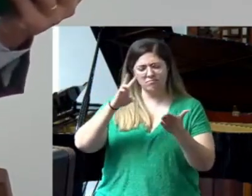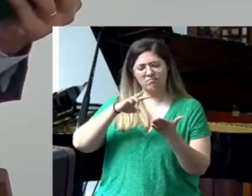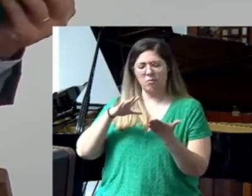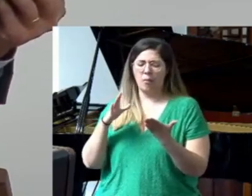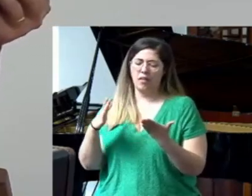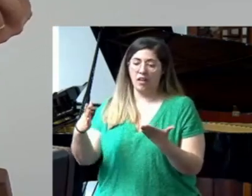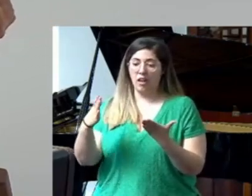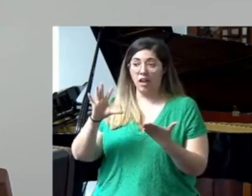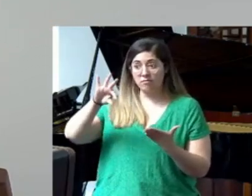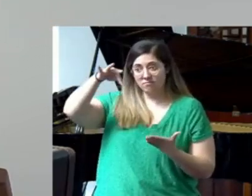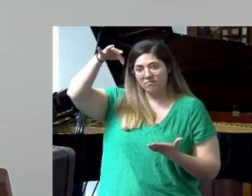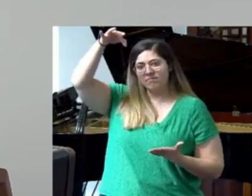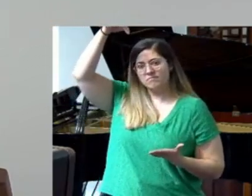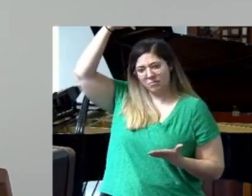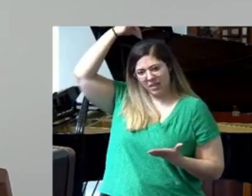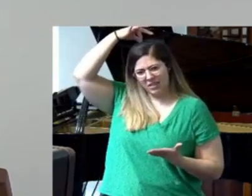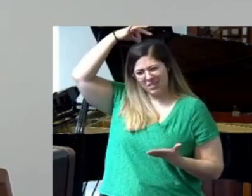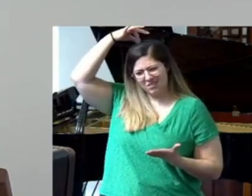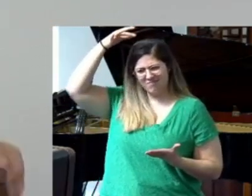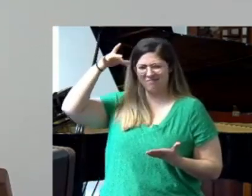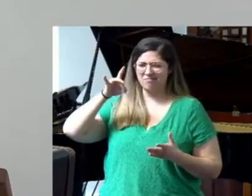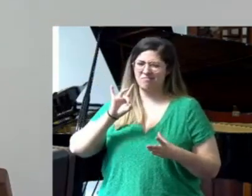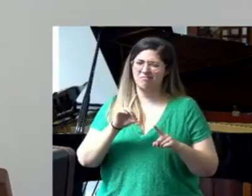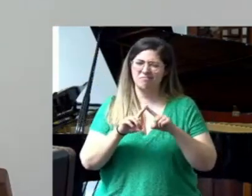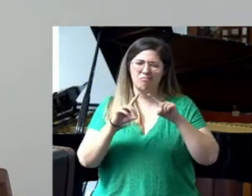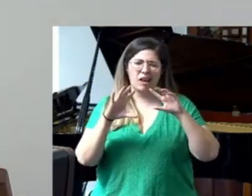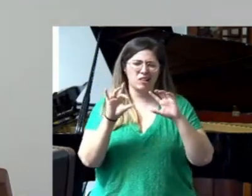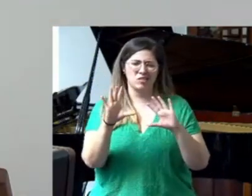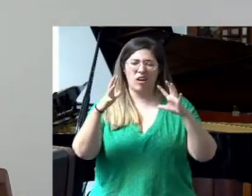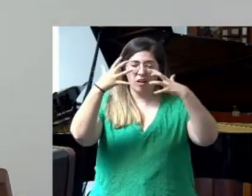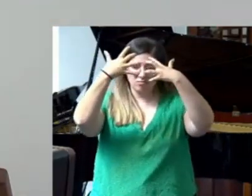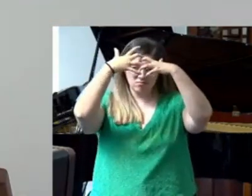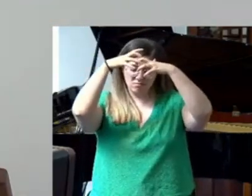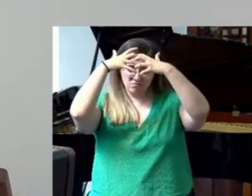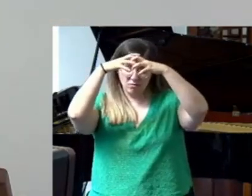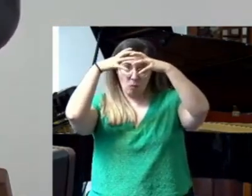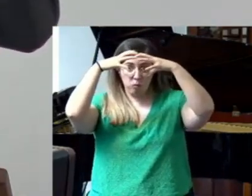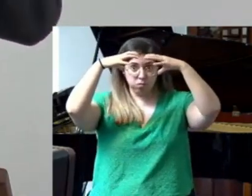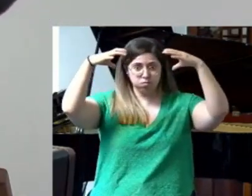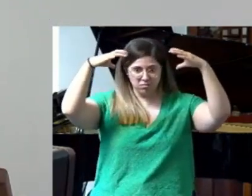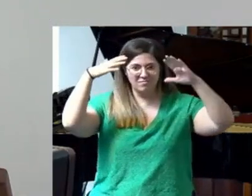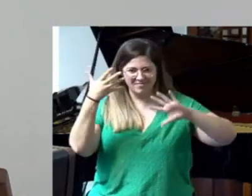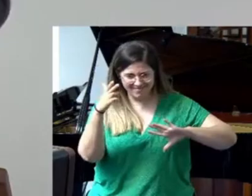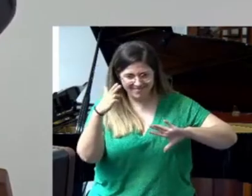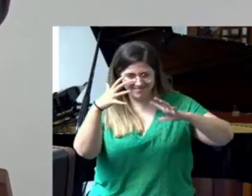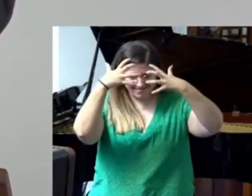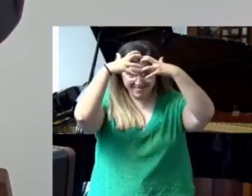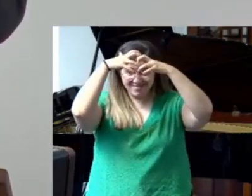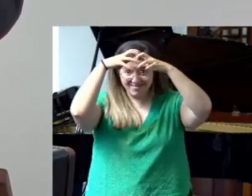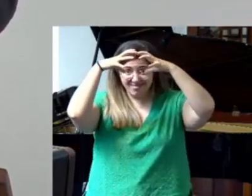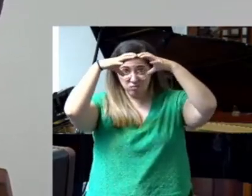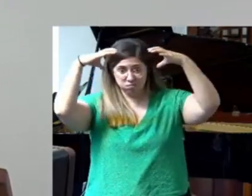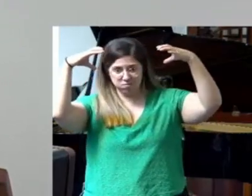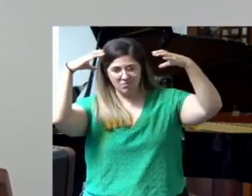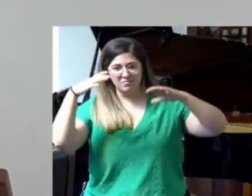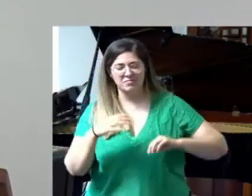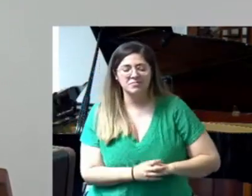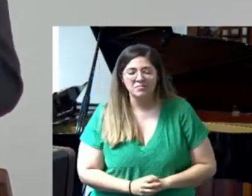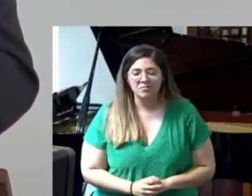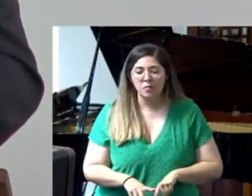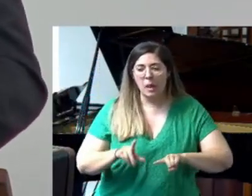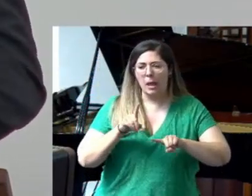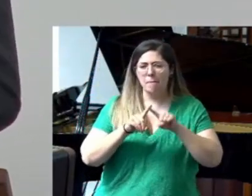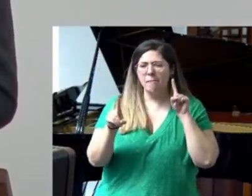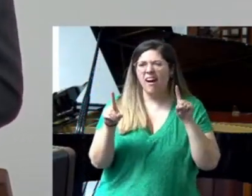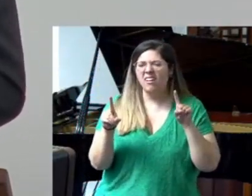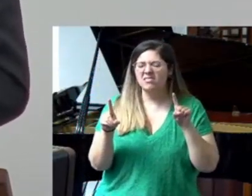para alimentar o meu intelecto, pode ter certeza, é o melhor livro do mundo. O intelecto vai ficar maravilhosamente cheio. Mas de